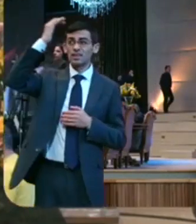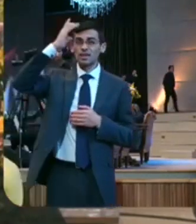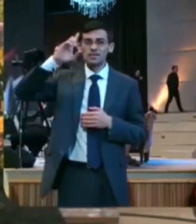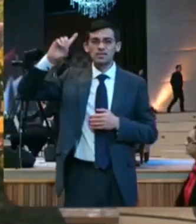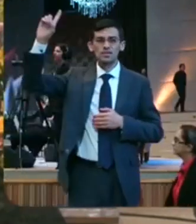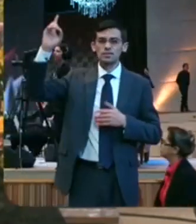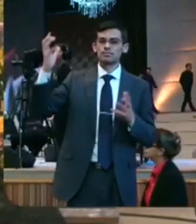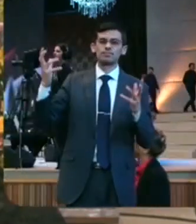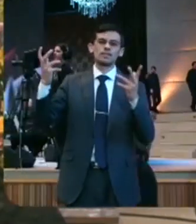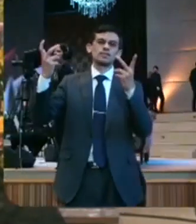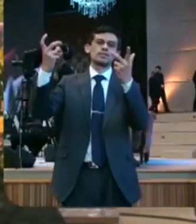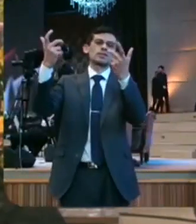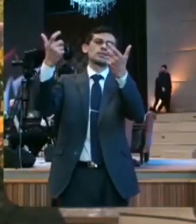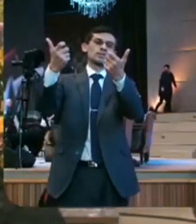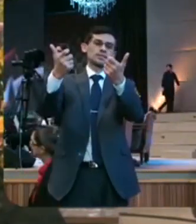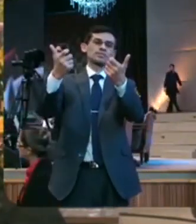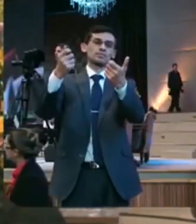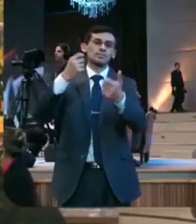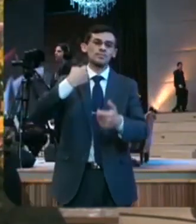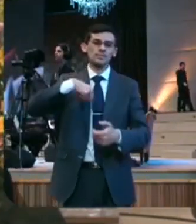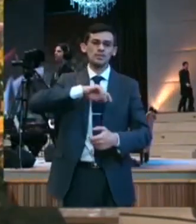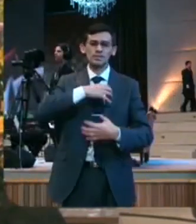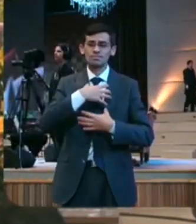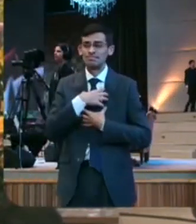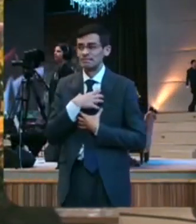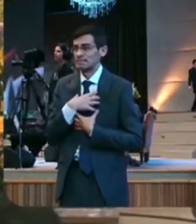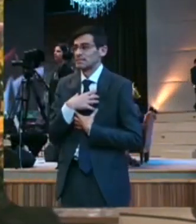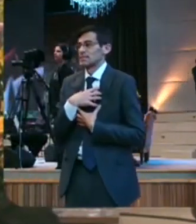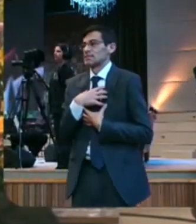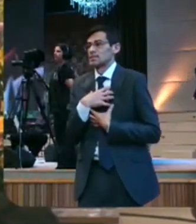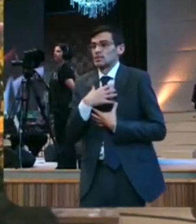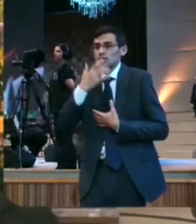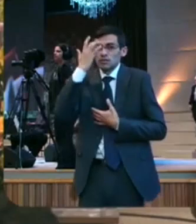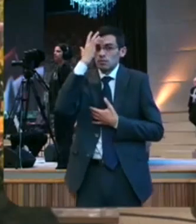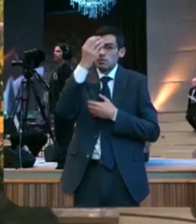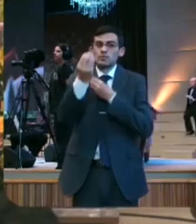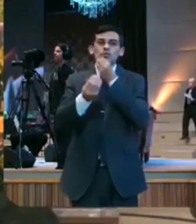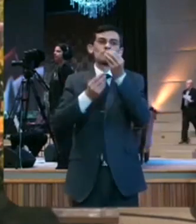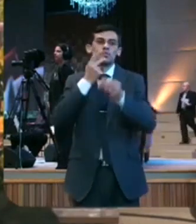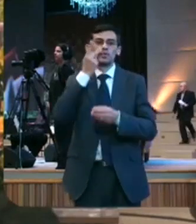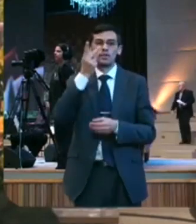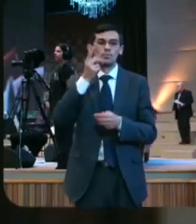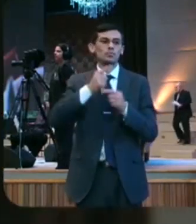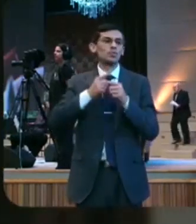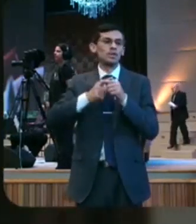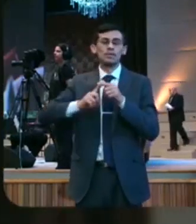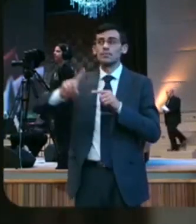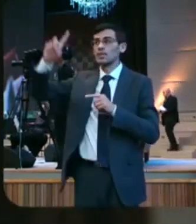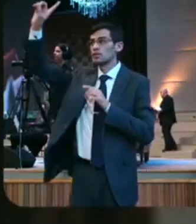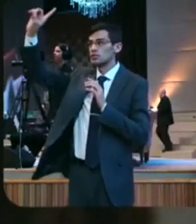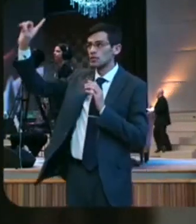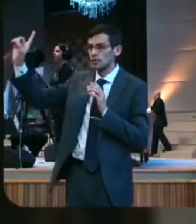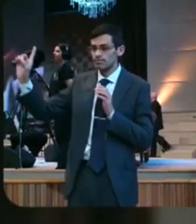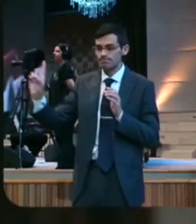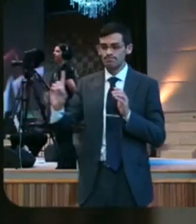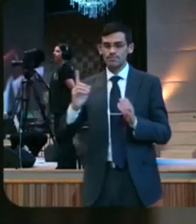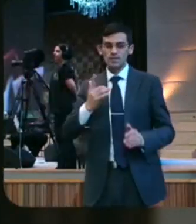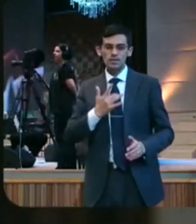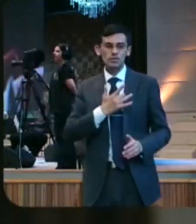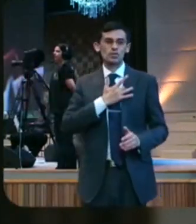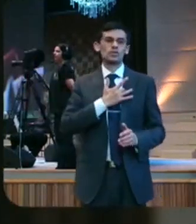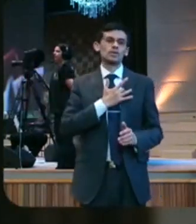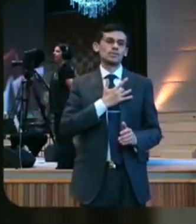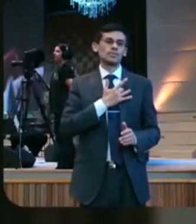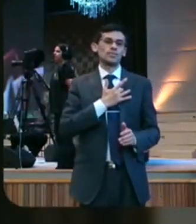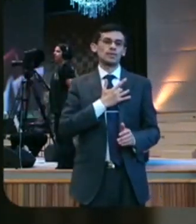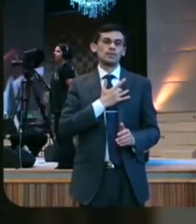tão grande, que a gente fica constrangido às vezes, porque Ele vem e age em coisas da nossa vida. que às vezes a